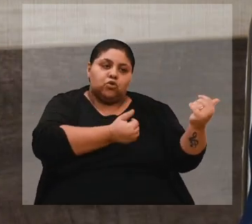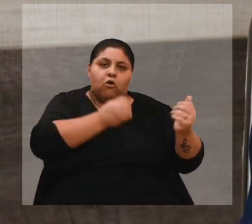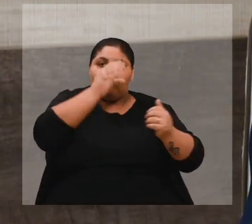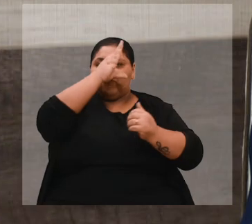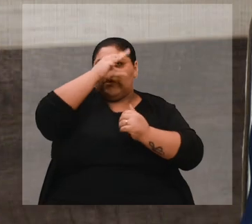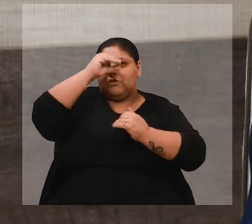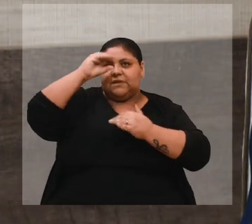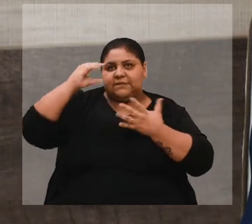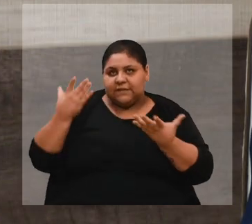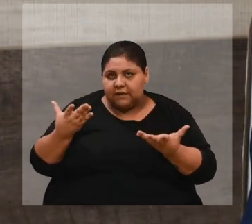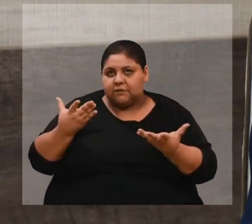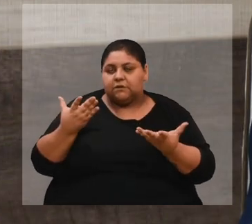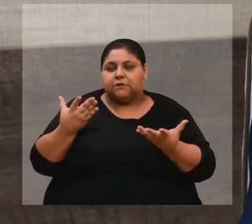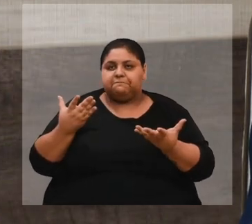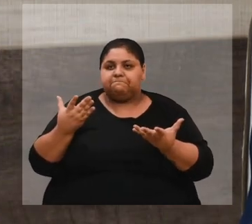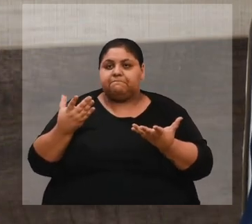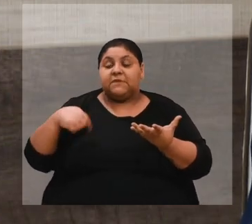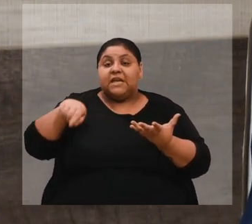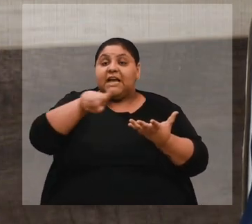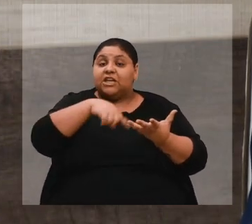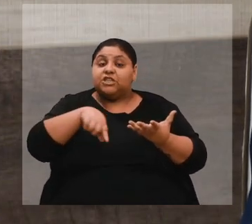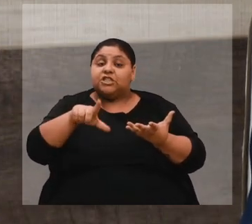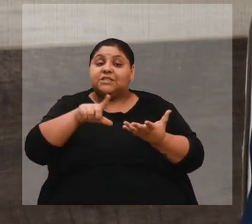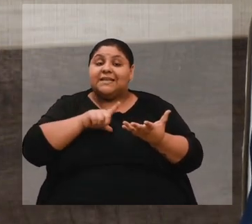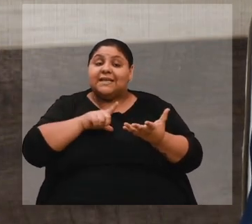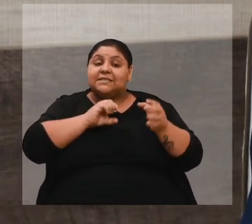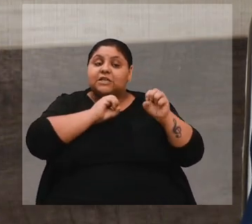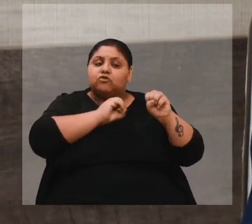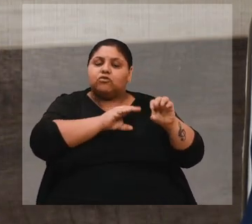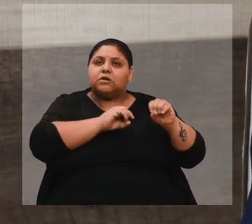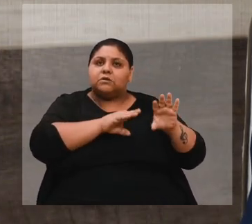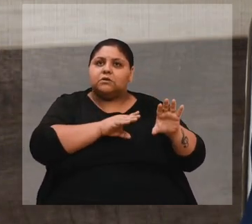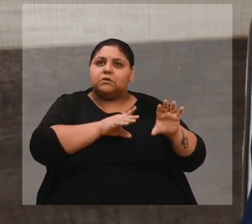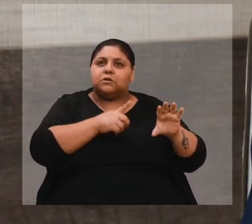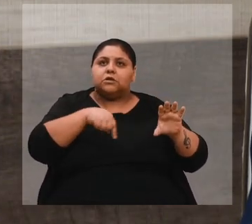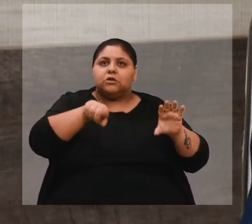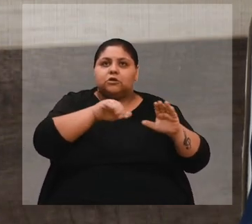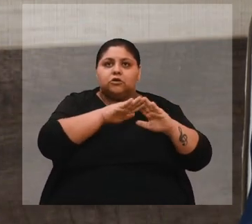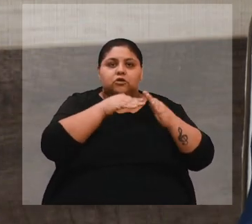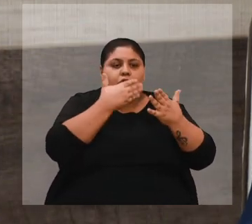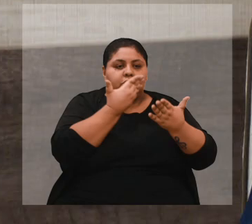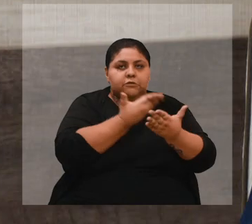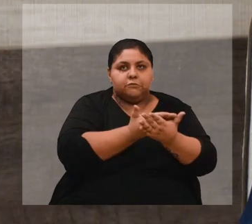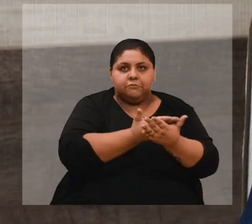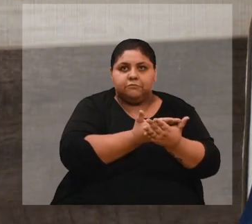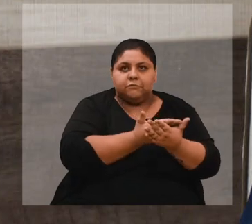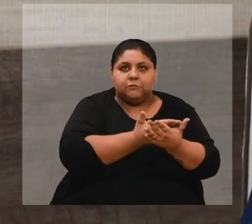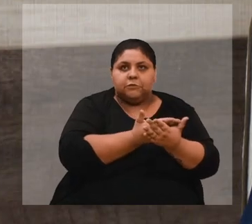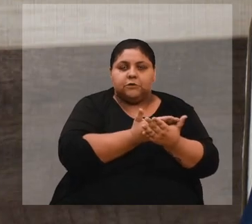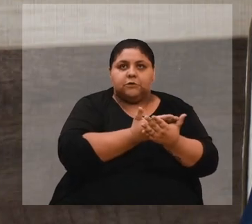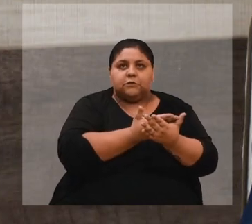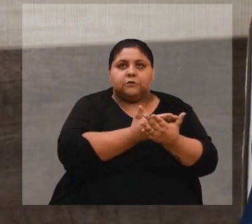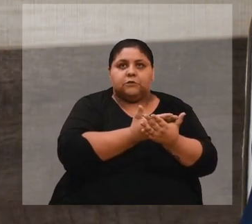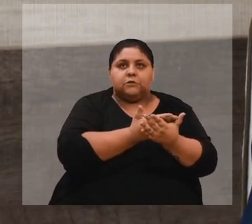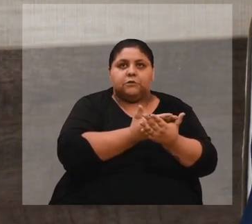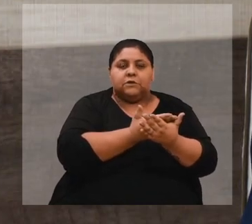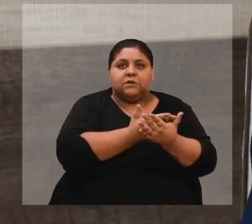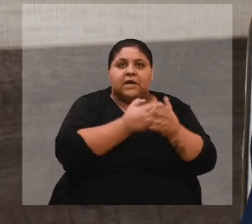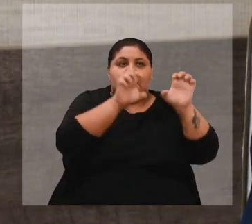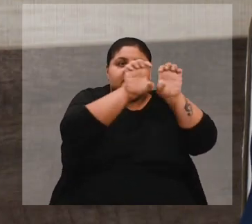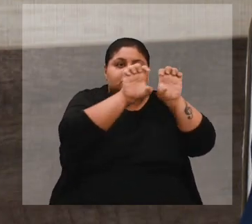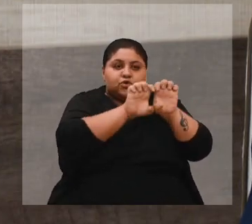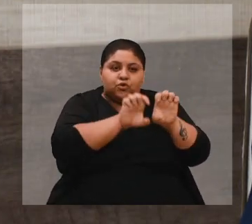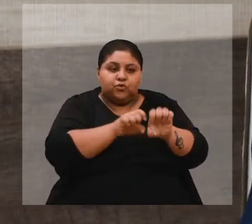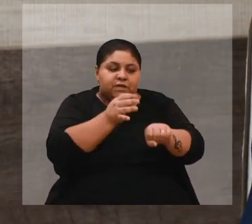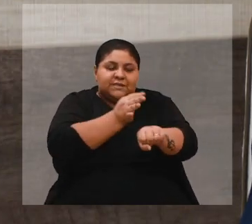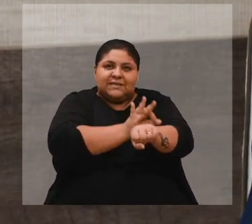o jovem, o adolescente, o pré-adolescente, para que a gente tenha essa educação. Então, nós estudamos lá na escola o